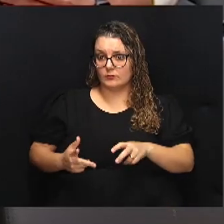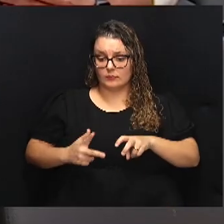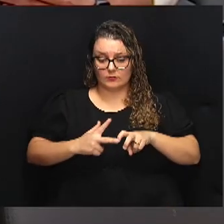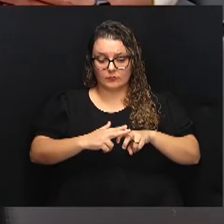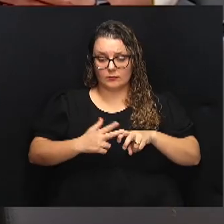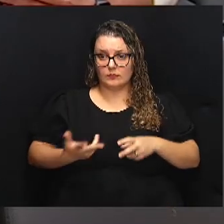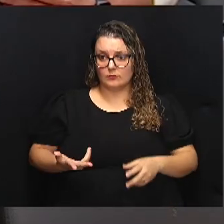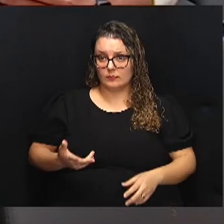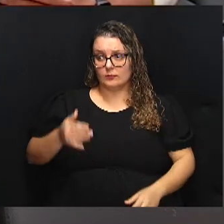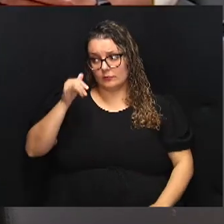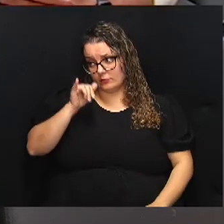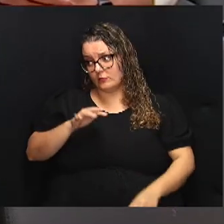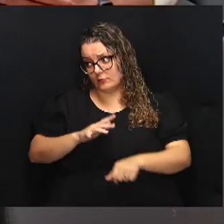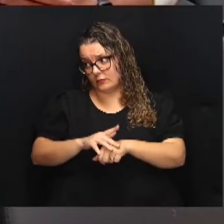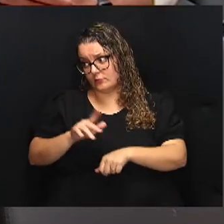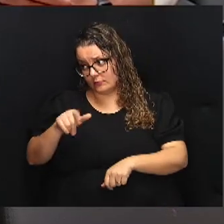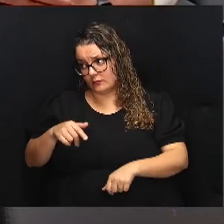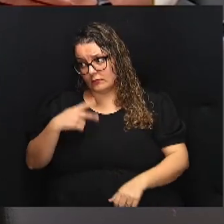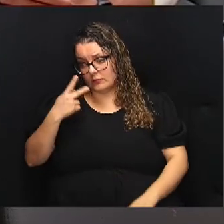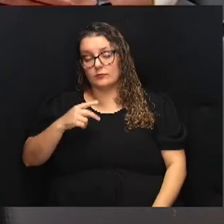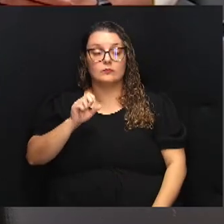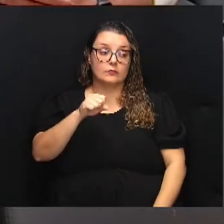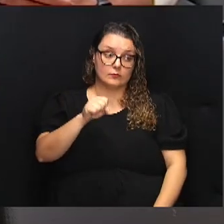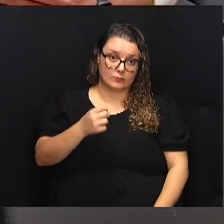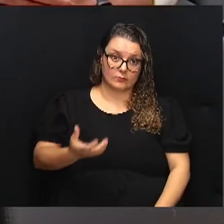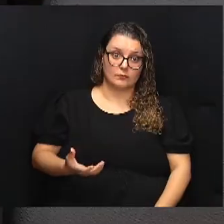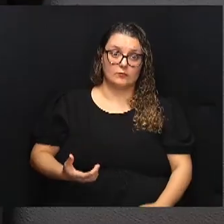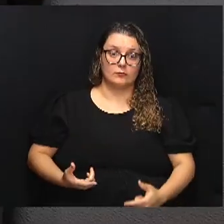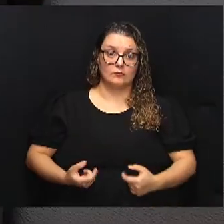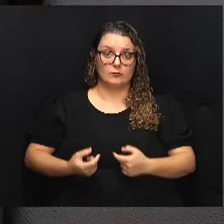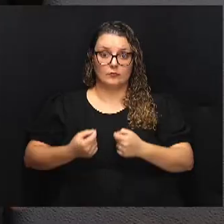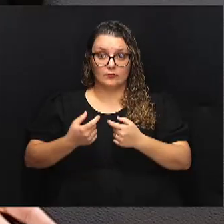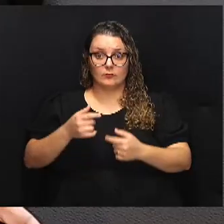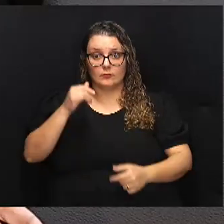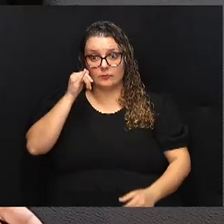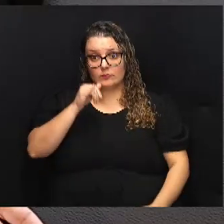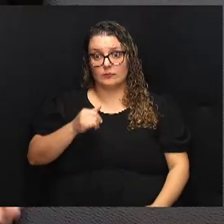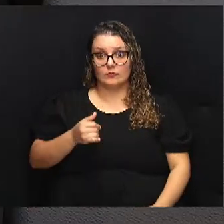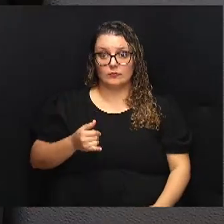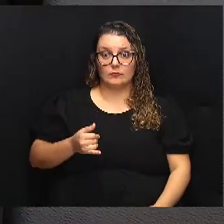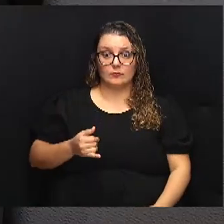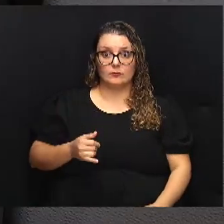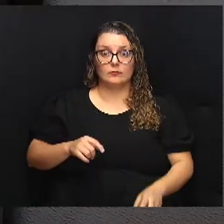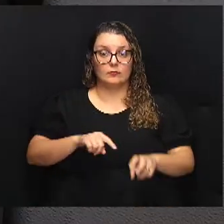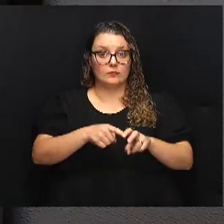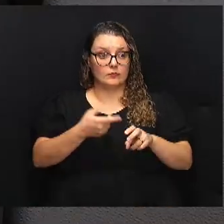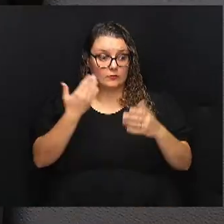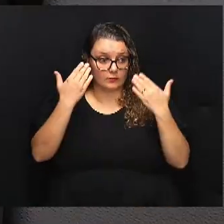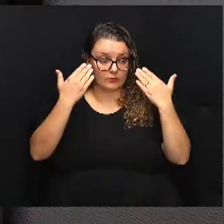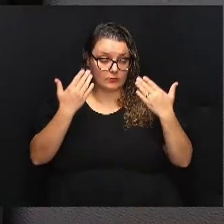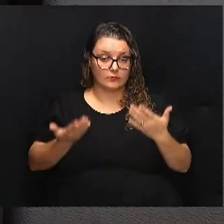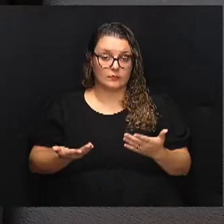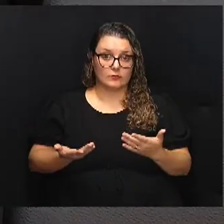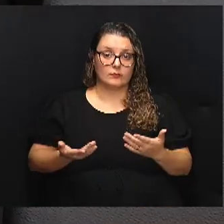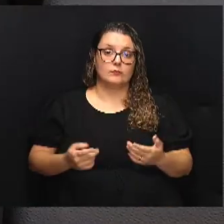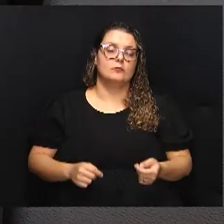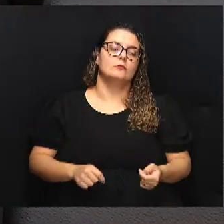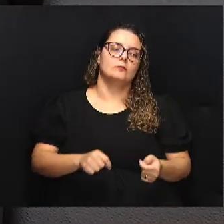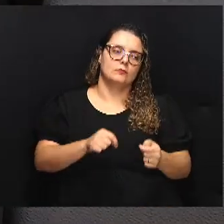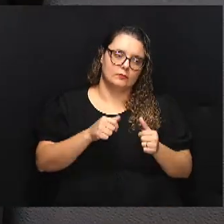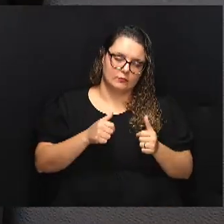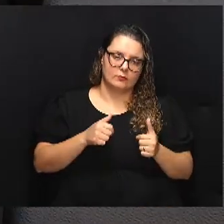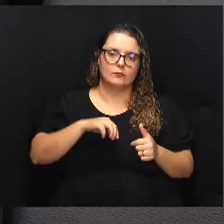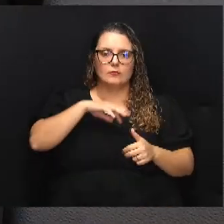evita doenças, né, vereador? Sim, câncer, né, evita gravidez psicológica, né, então são benefícios que